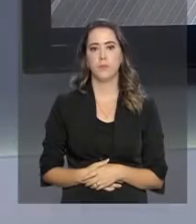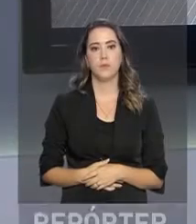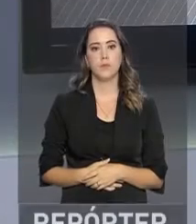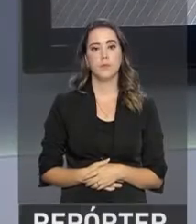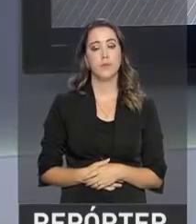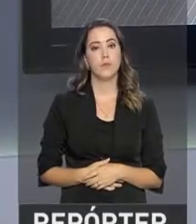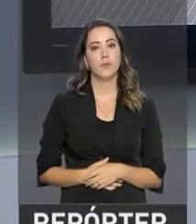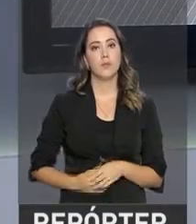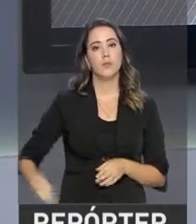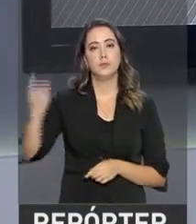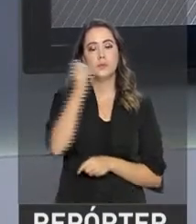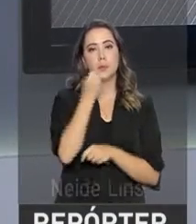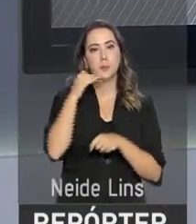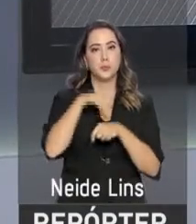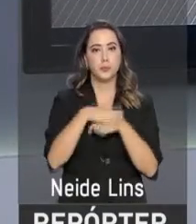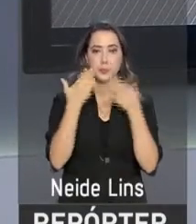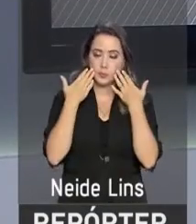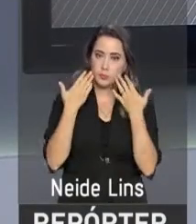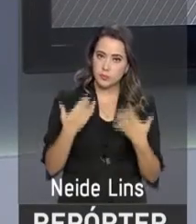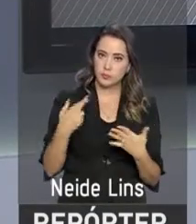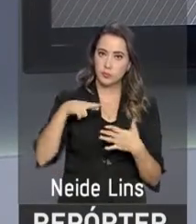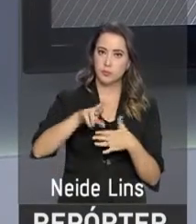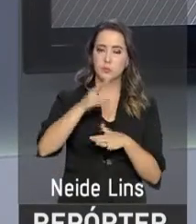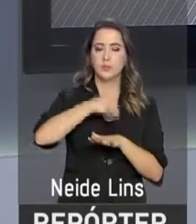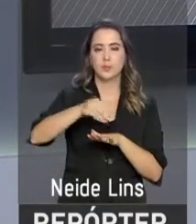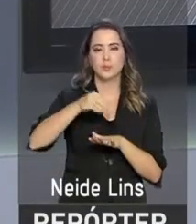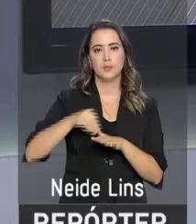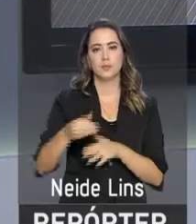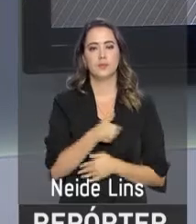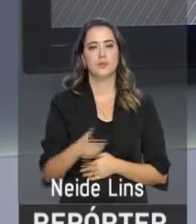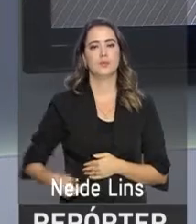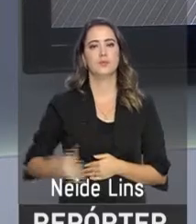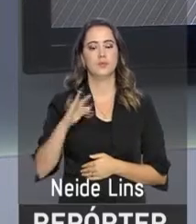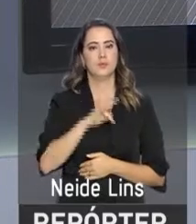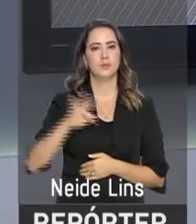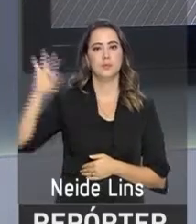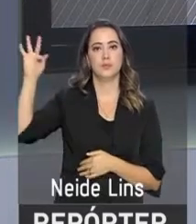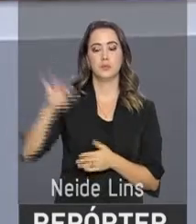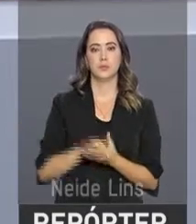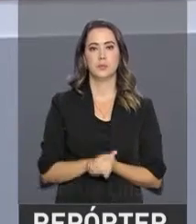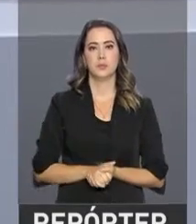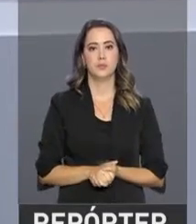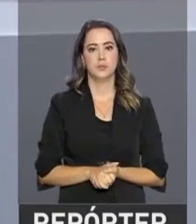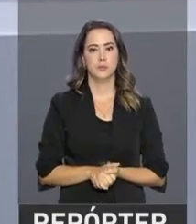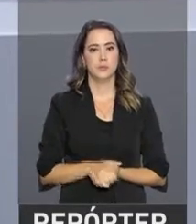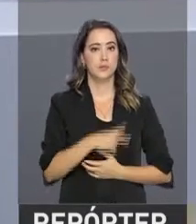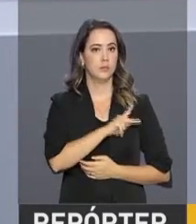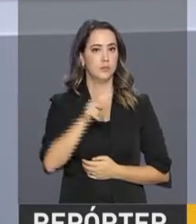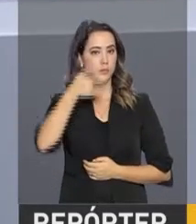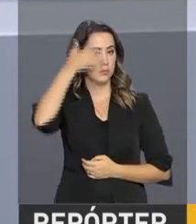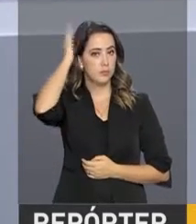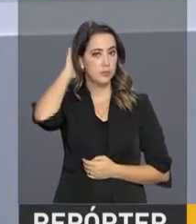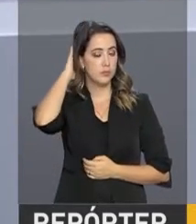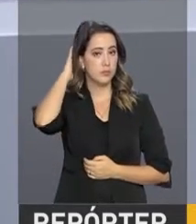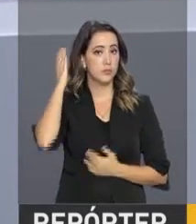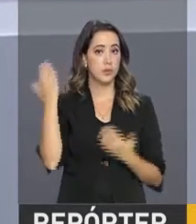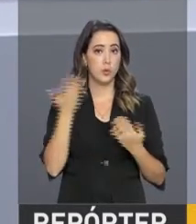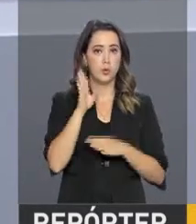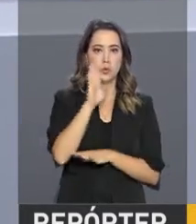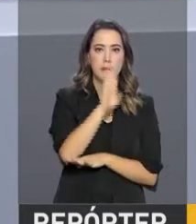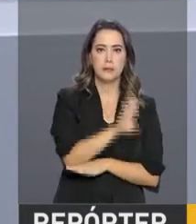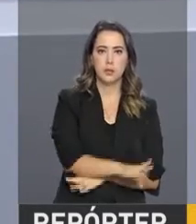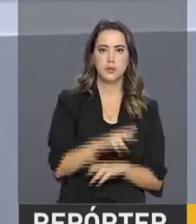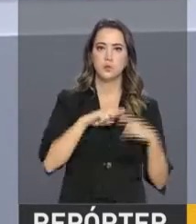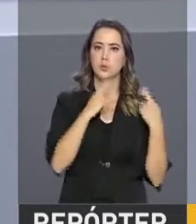olá boa noite começa agora o repórter nbr com as notícias do governo federal o presidente michel temer passou a